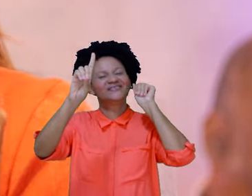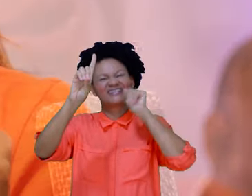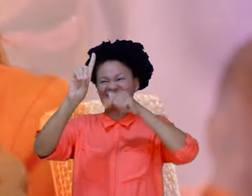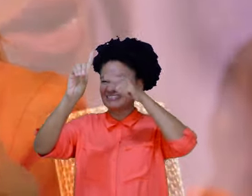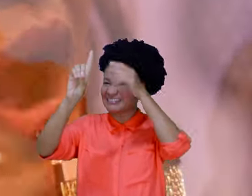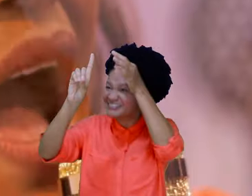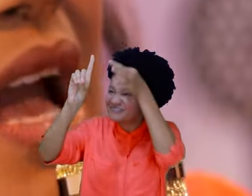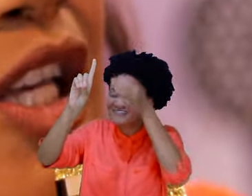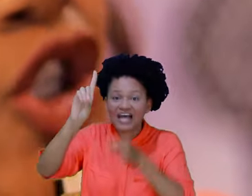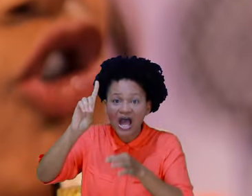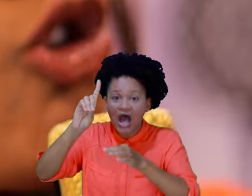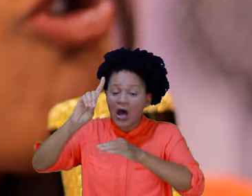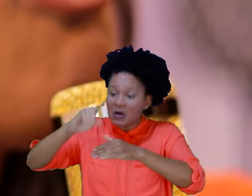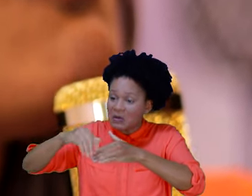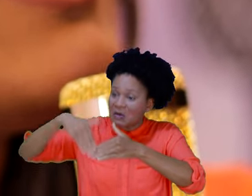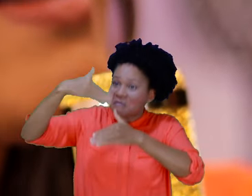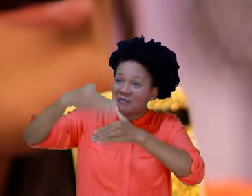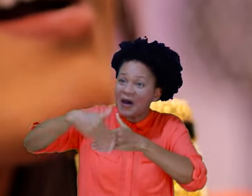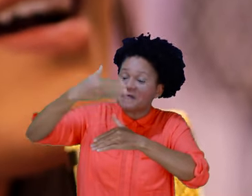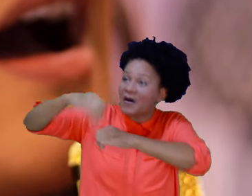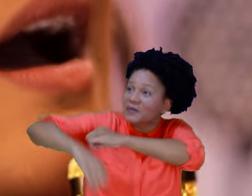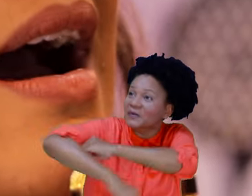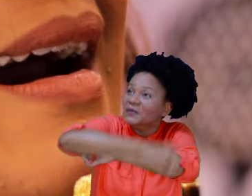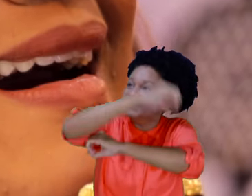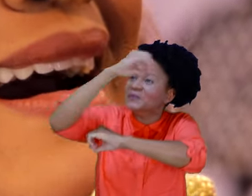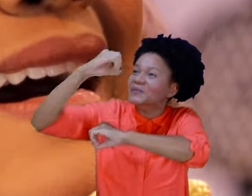detalhes da tua história.